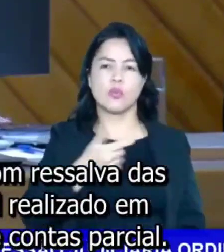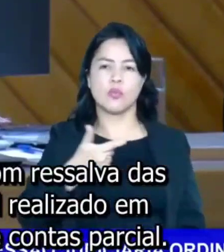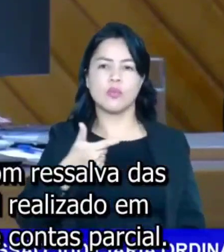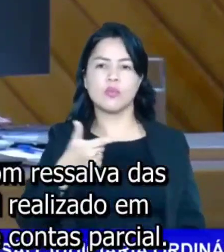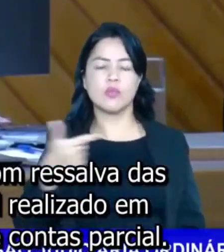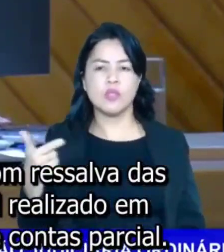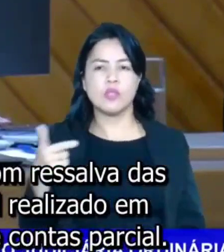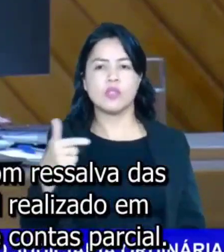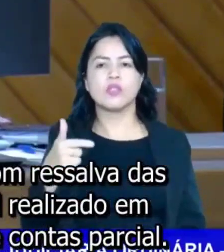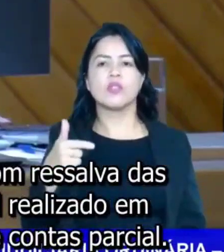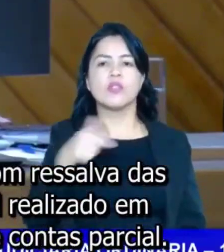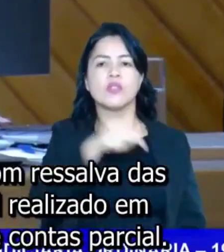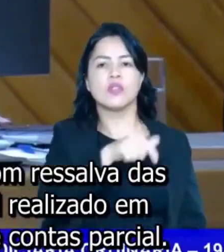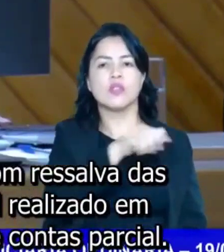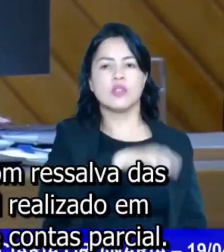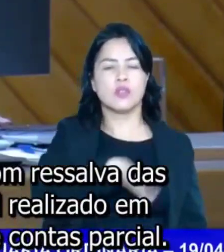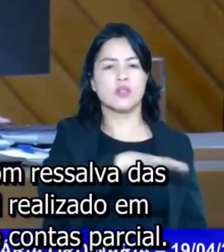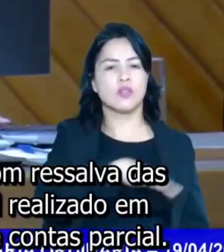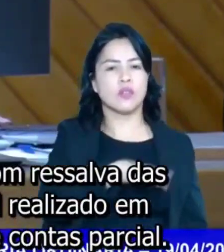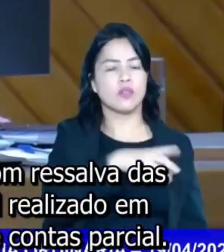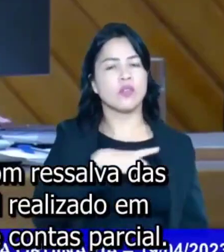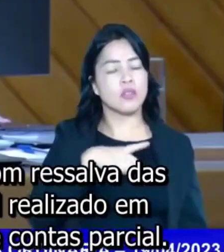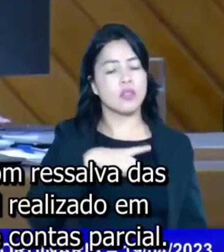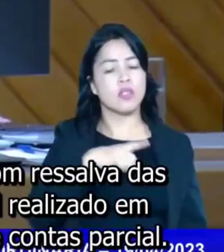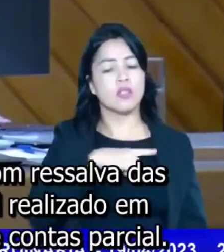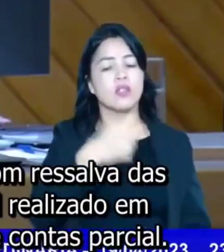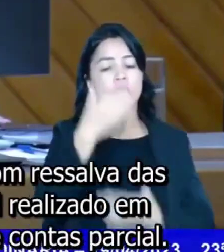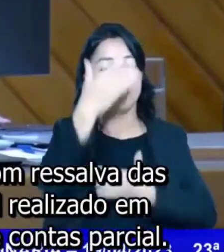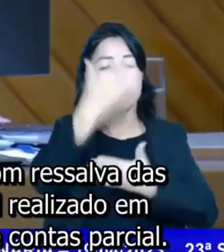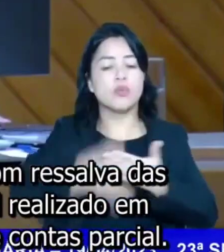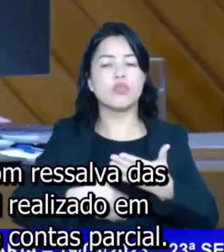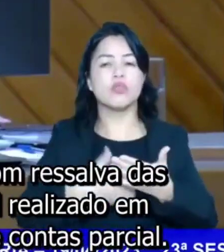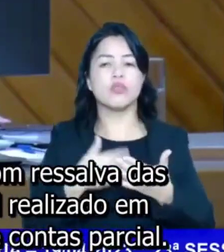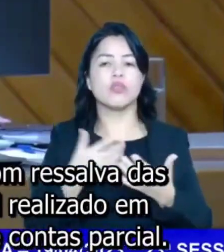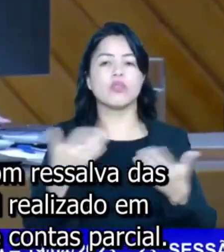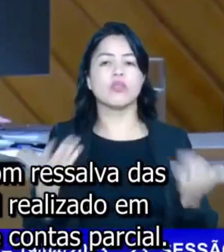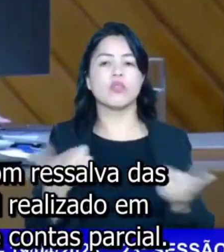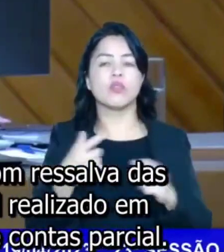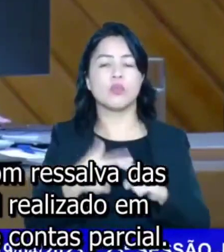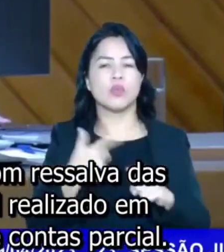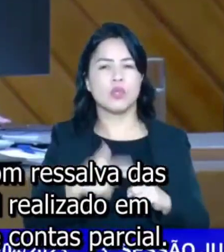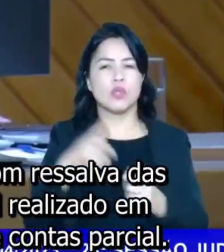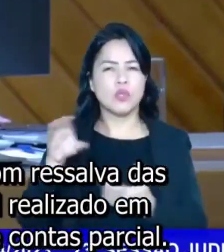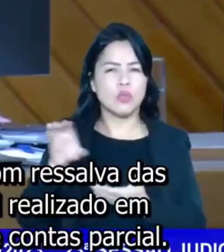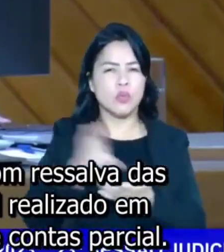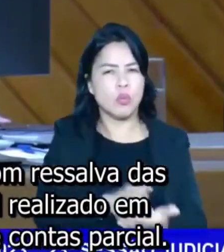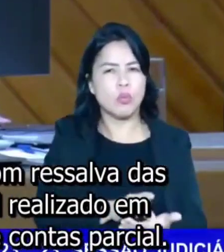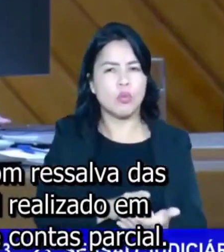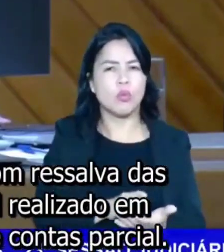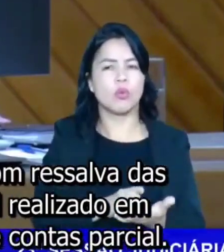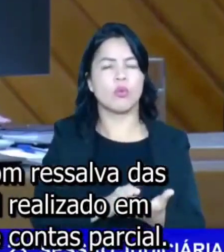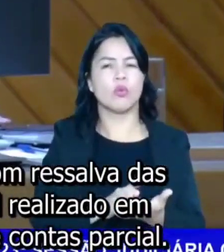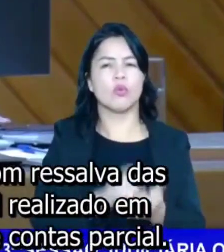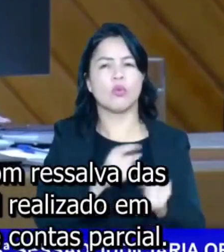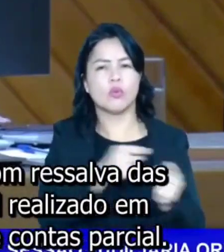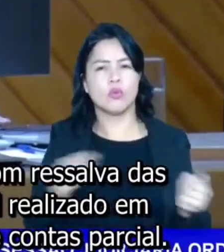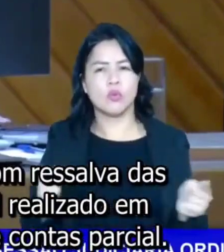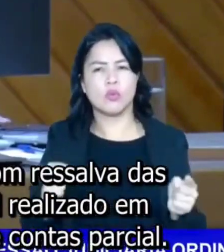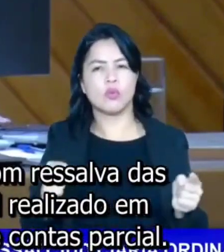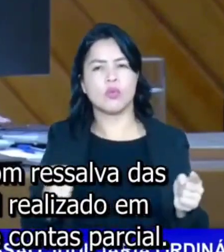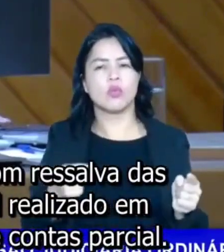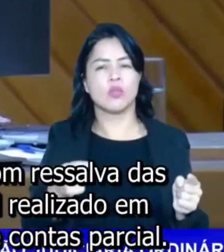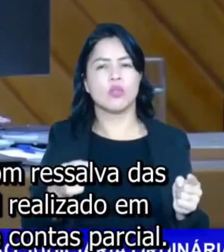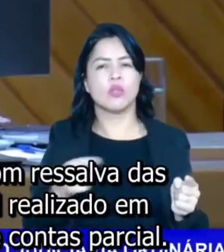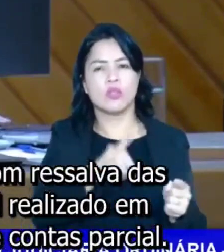na CEP sugeriu a aprovação com ressalva das contas em razão da existência de um gasto eleitoral realizado em data